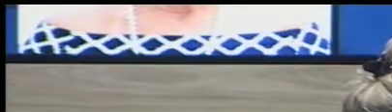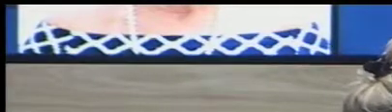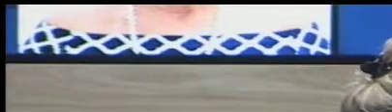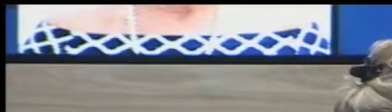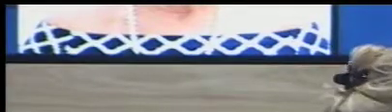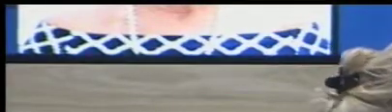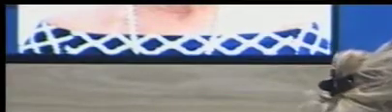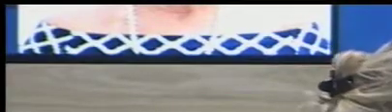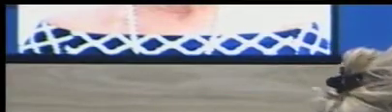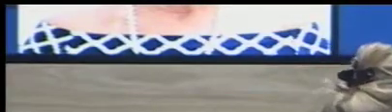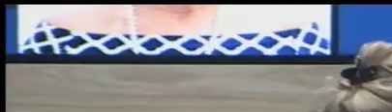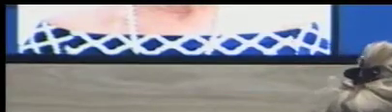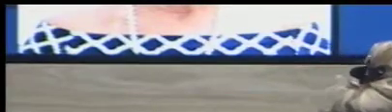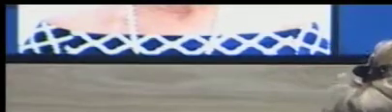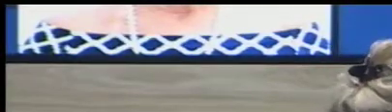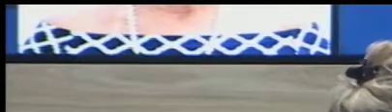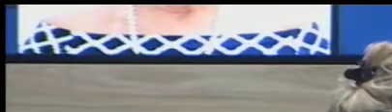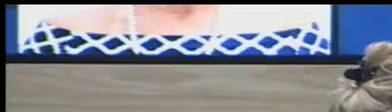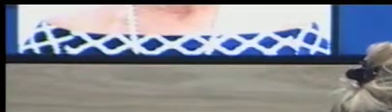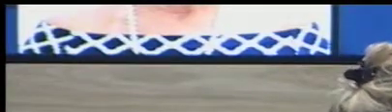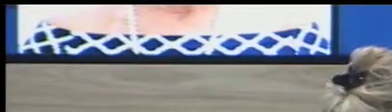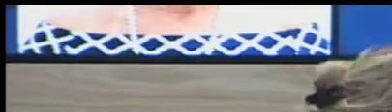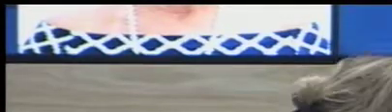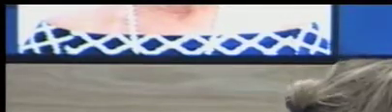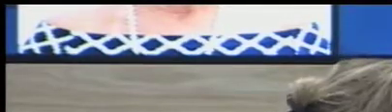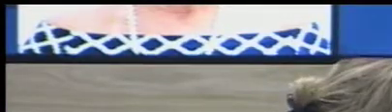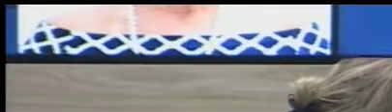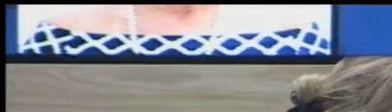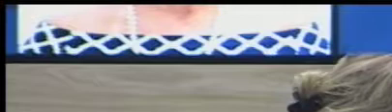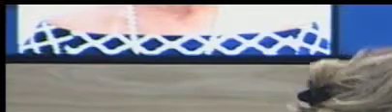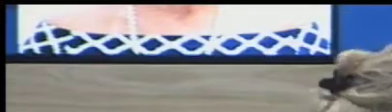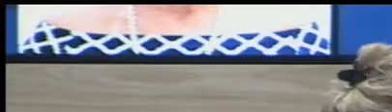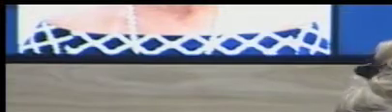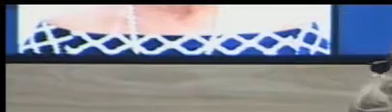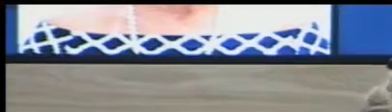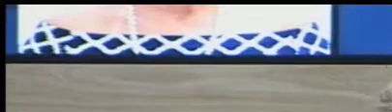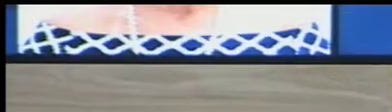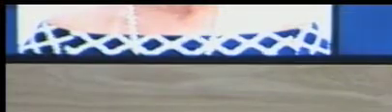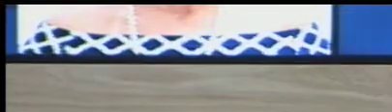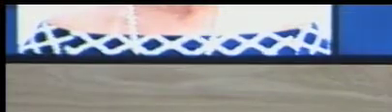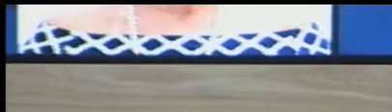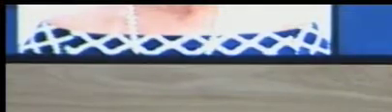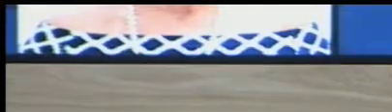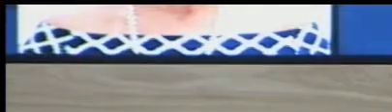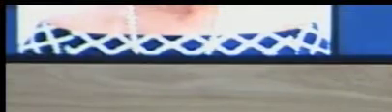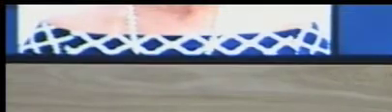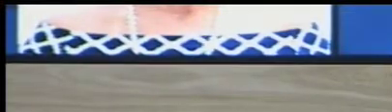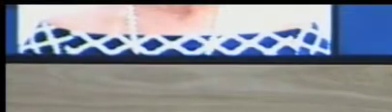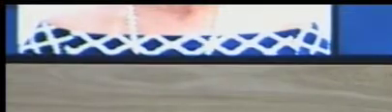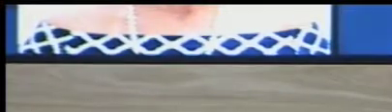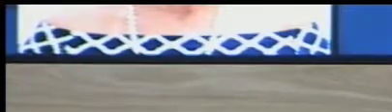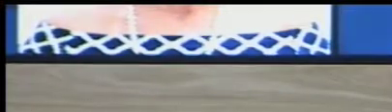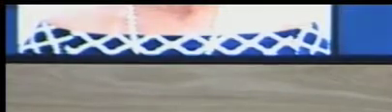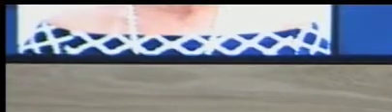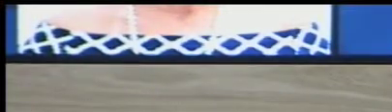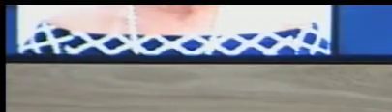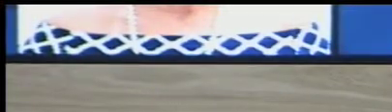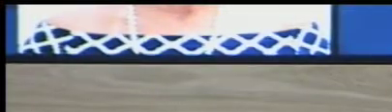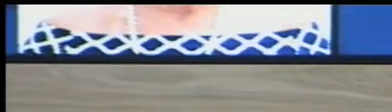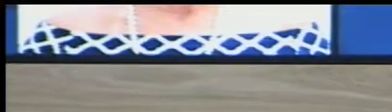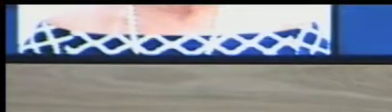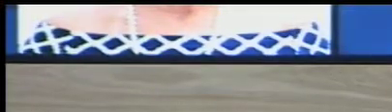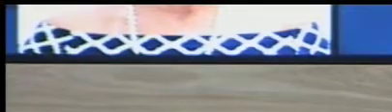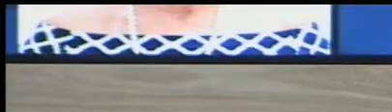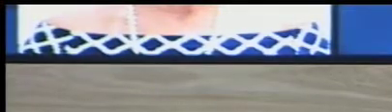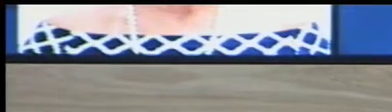pessoas estão recorrendo ao gabinete. Então, amanhã, levarei esses 3 casos à rede para discutir